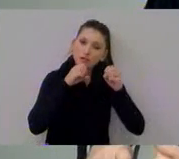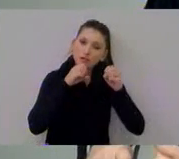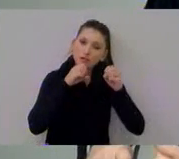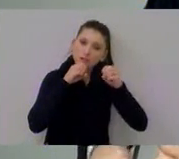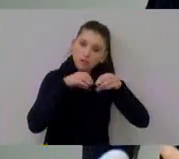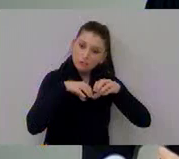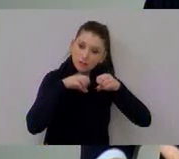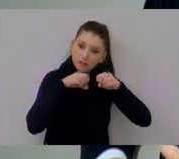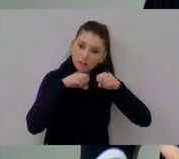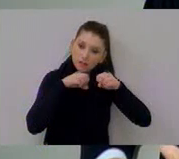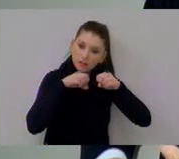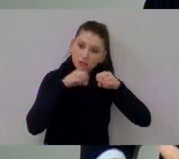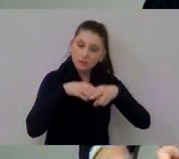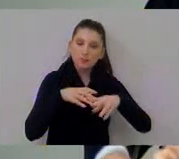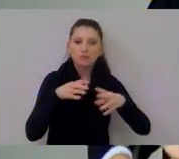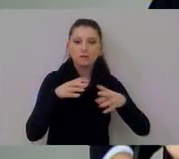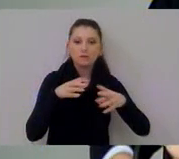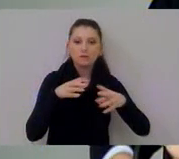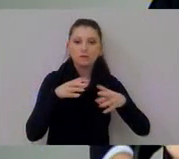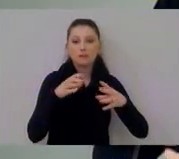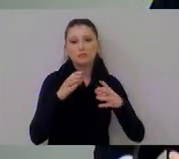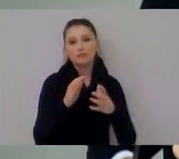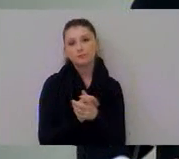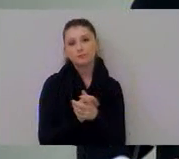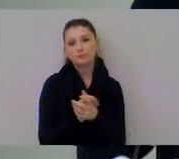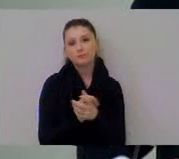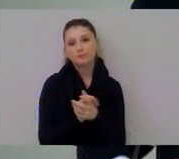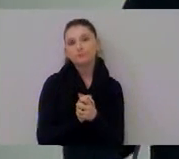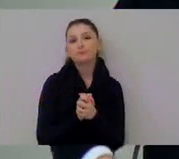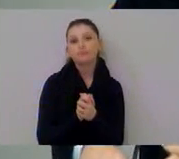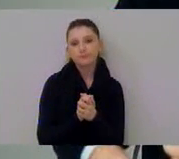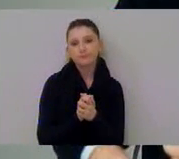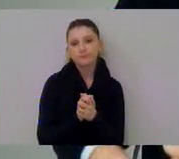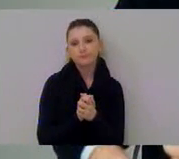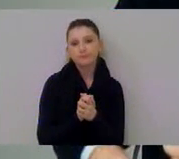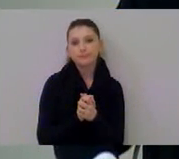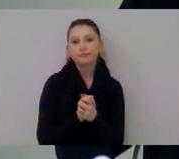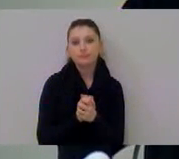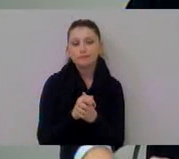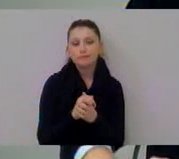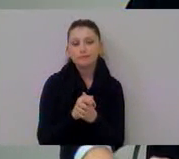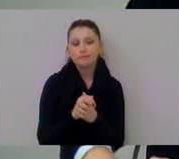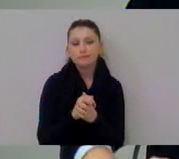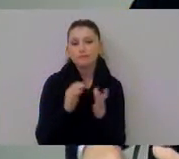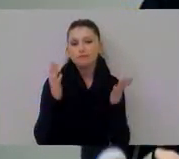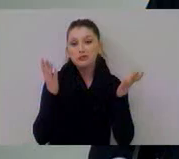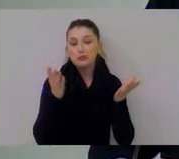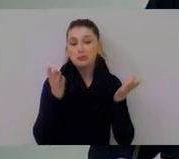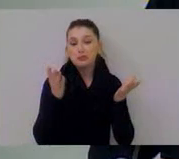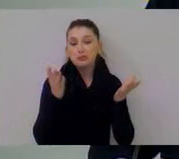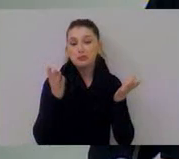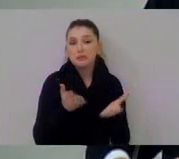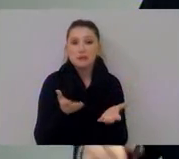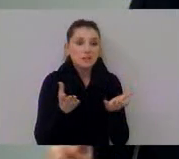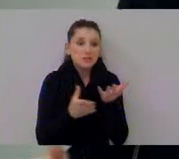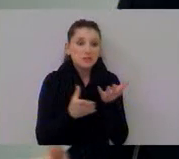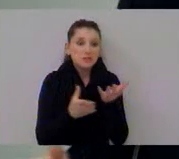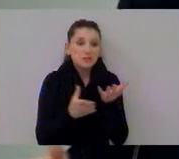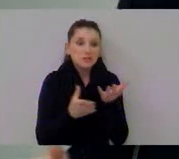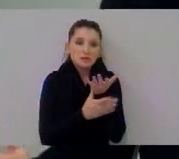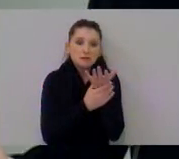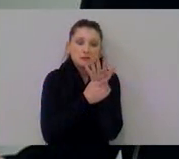Agora, na segurança, é responsável por tudo. Mas